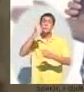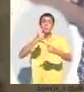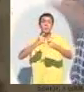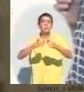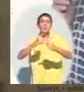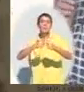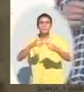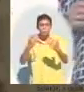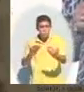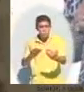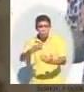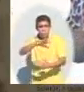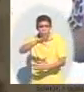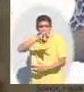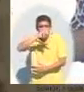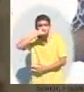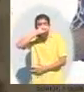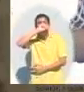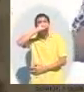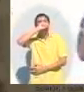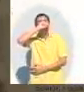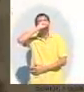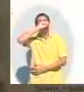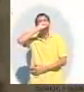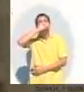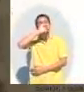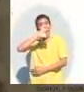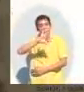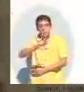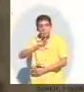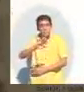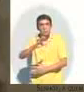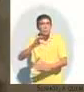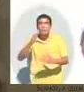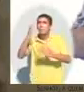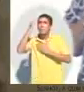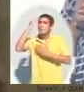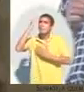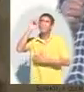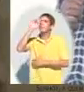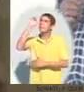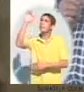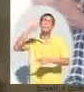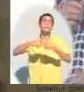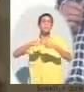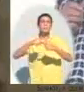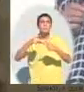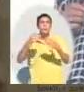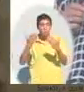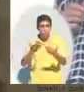da circuncisão. Se eram 7 mil, por que Jesus dá a ordem no